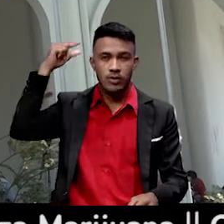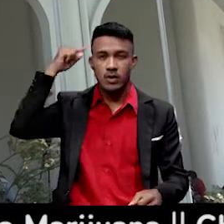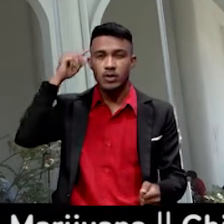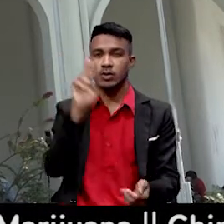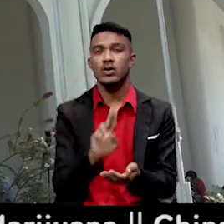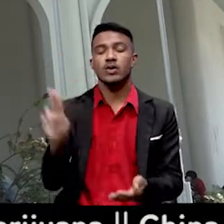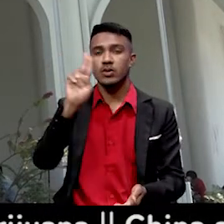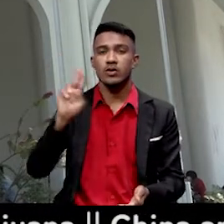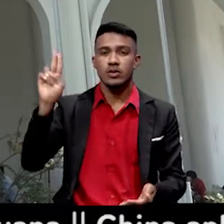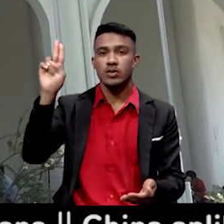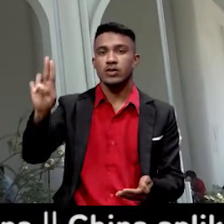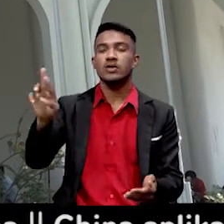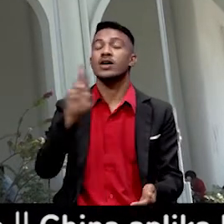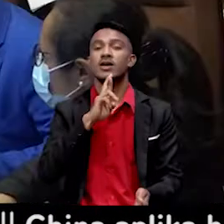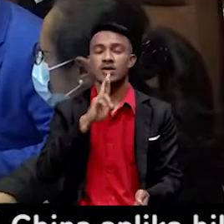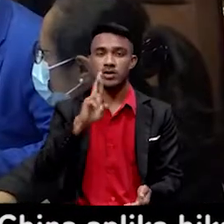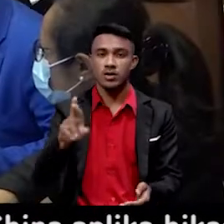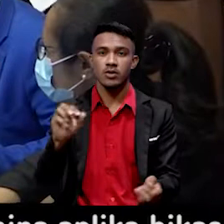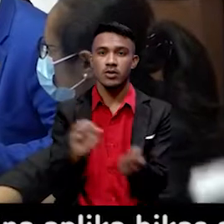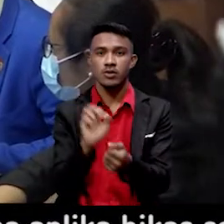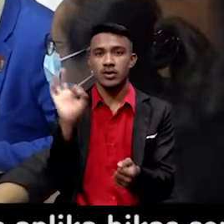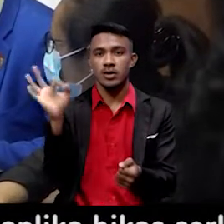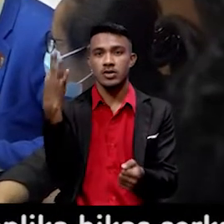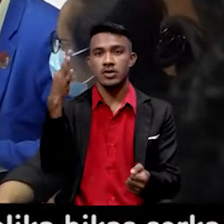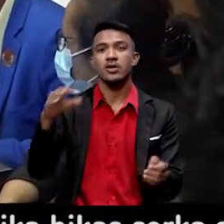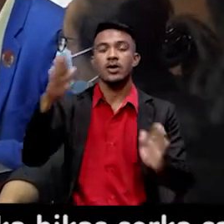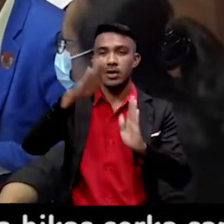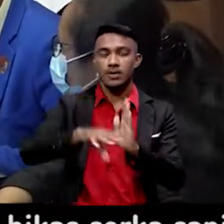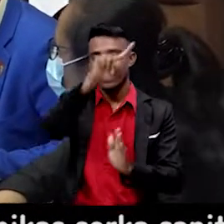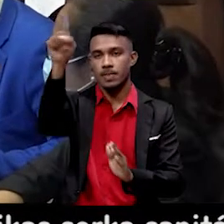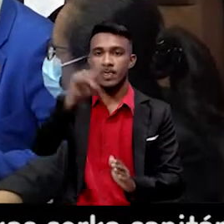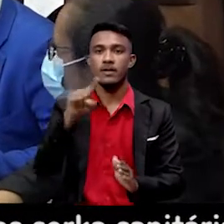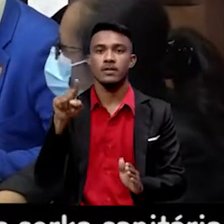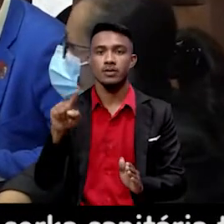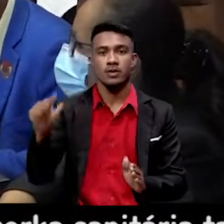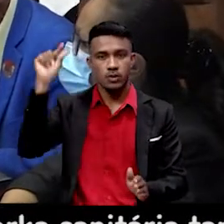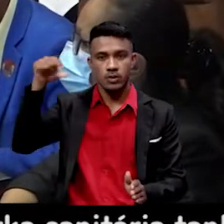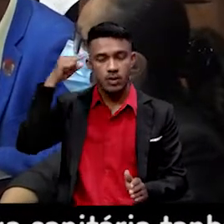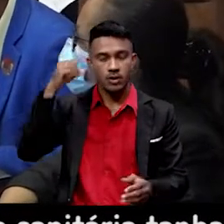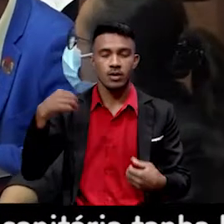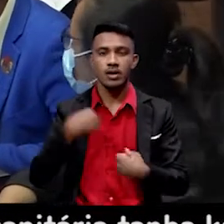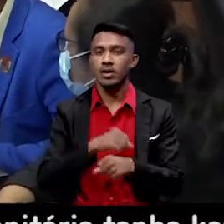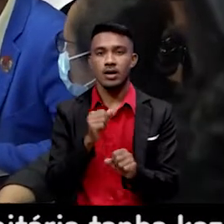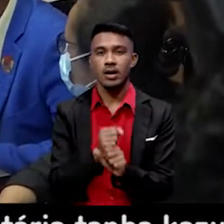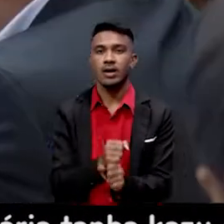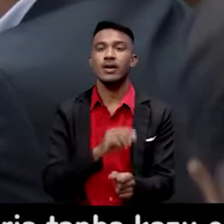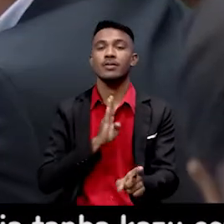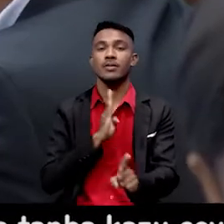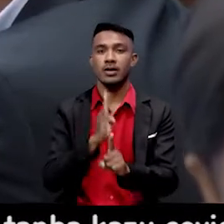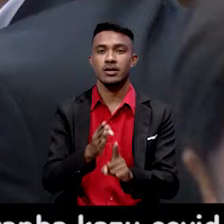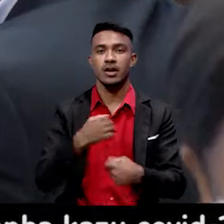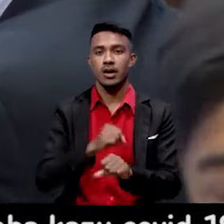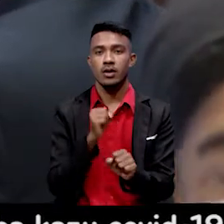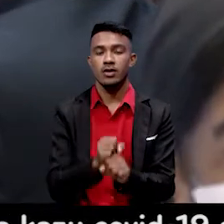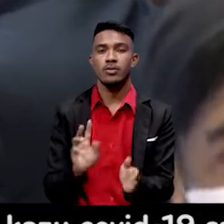razão Covid-19, onde justifica por cento execução, mas bem governante RASIC La Criativo implementa plano no